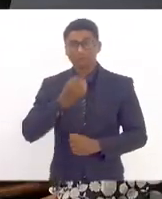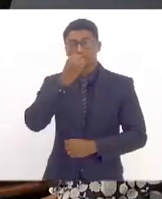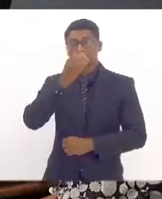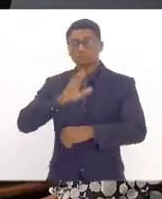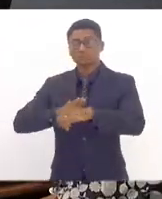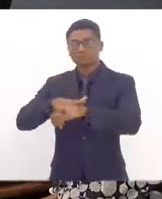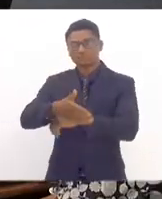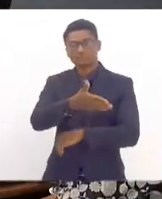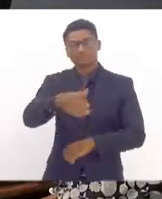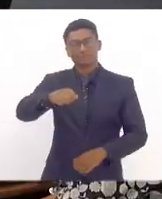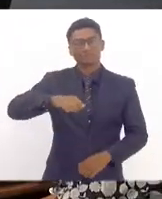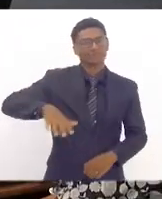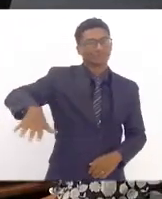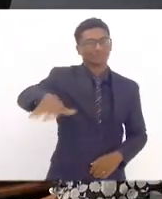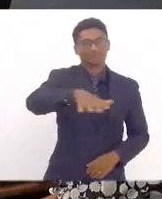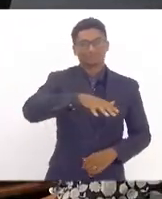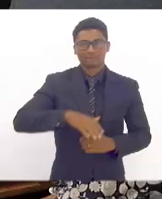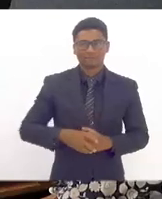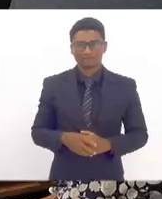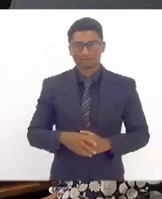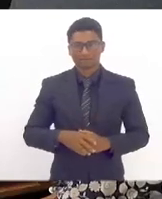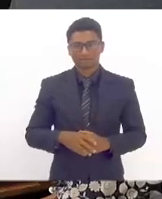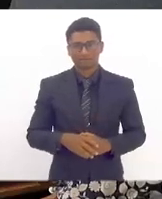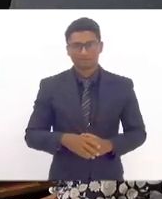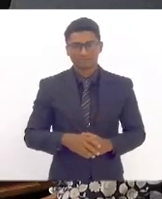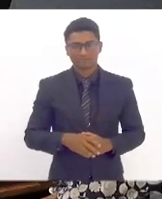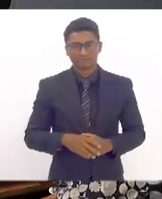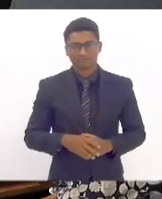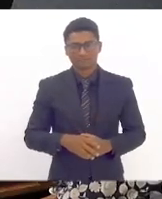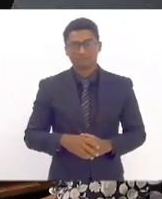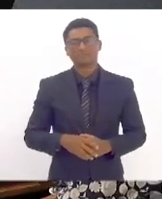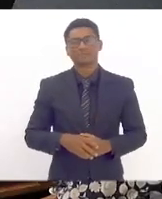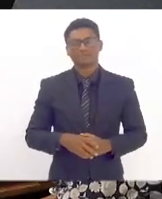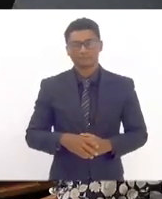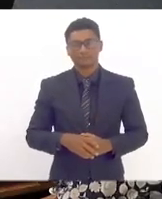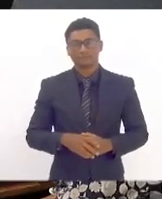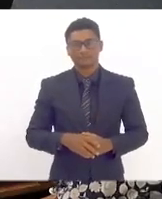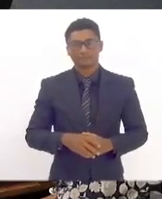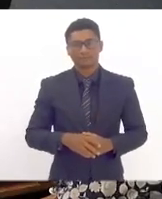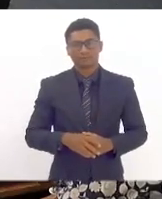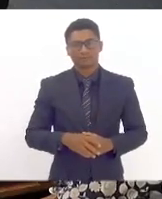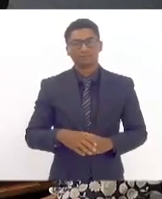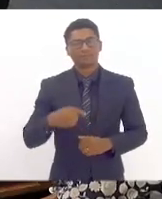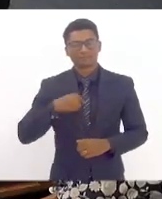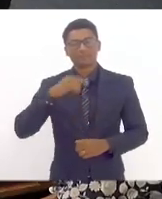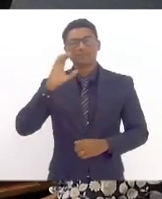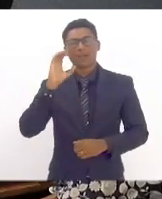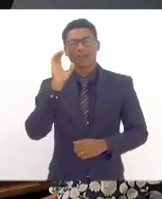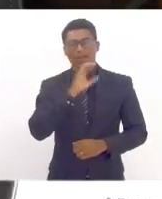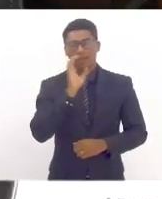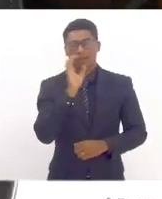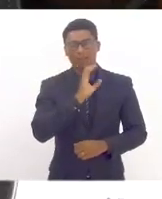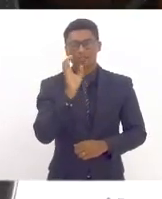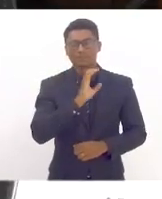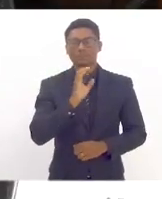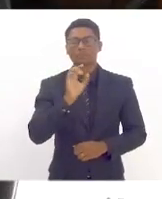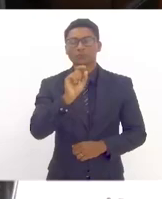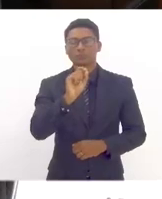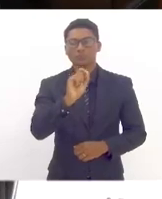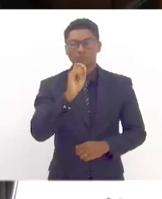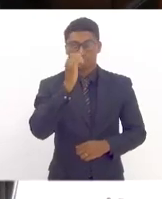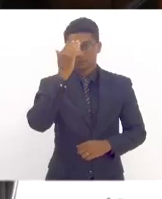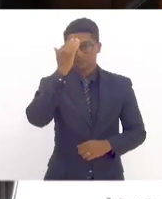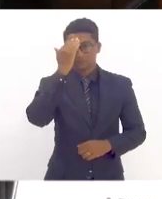a todos a todas gostaria de falar rapidamente primeiro agradecer